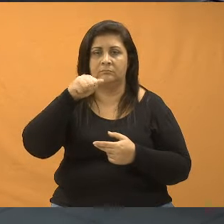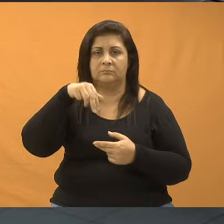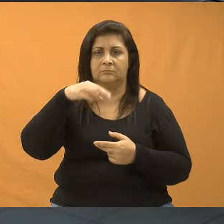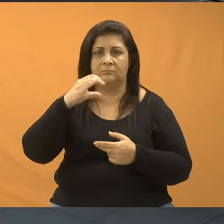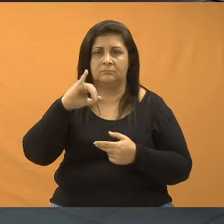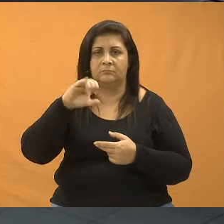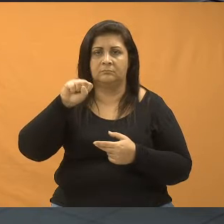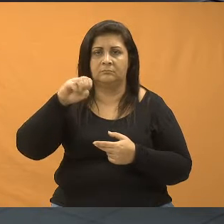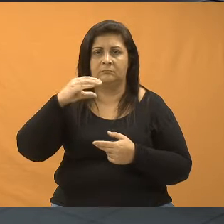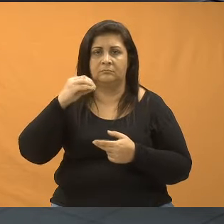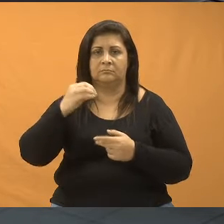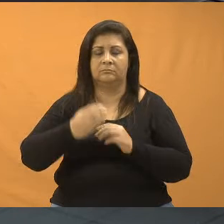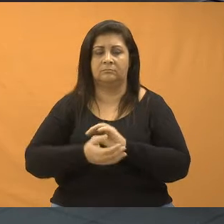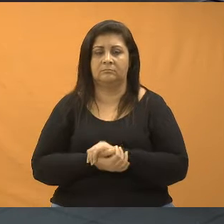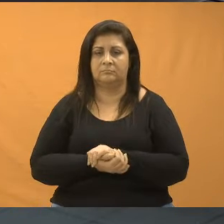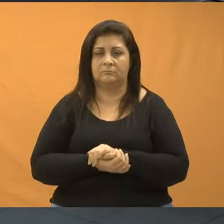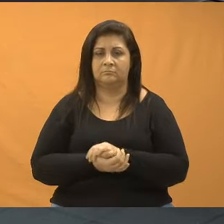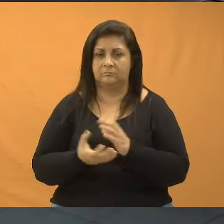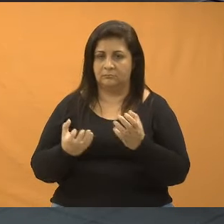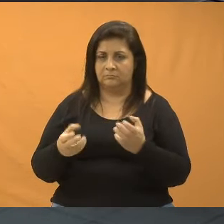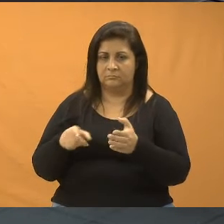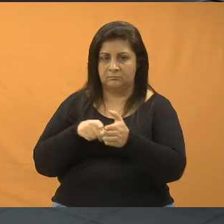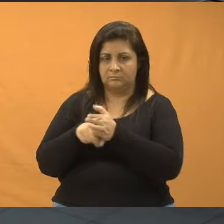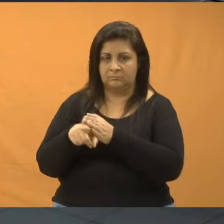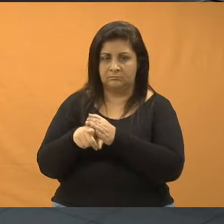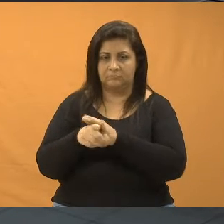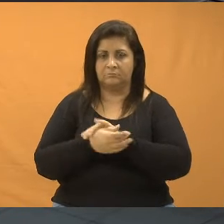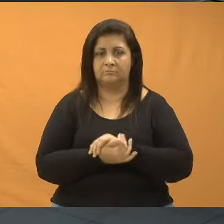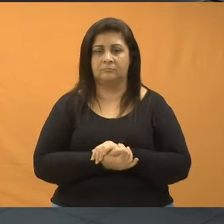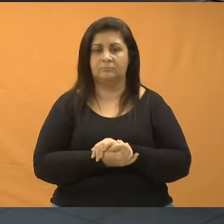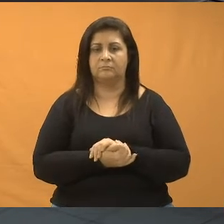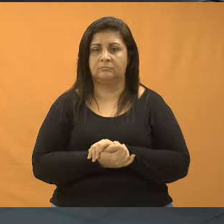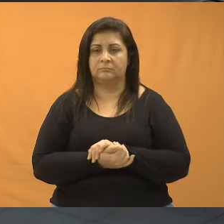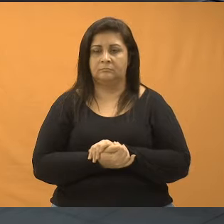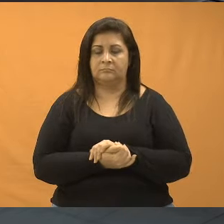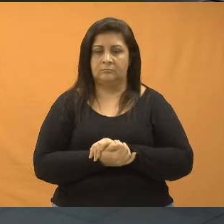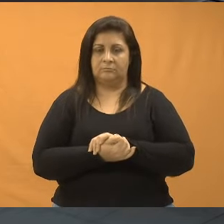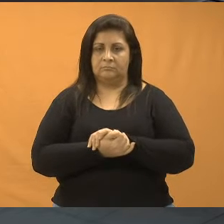Márcia, quer fazer alguma pergunta, pontuar?